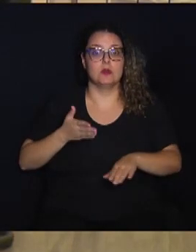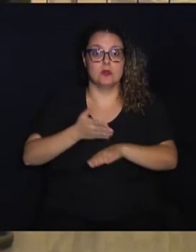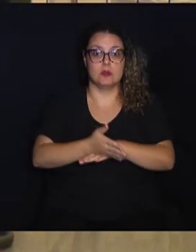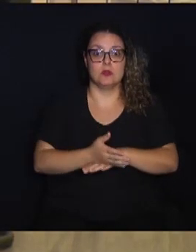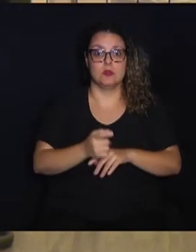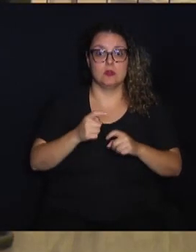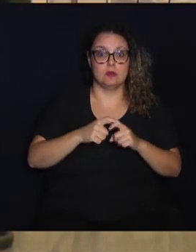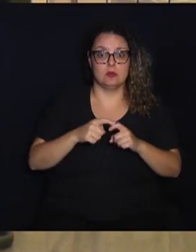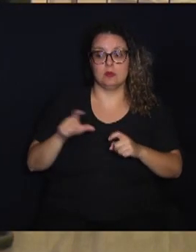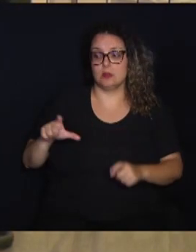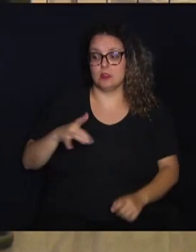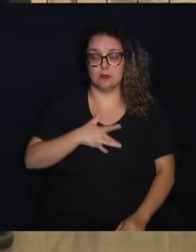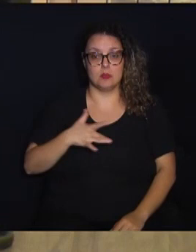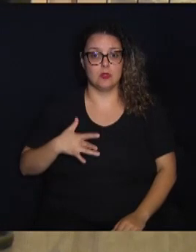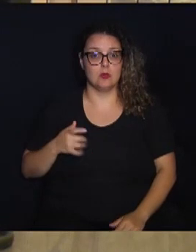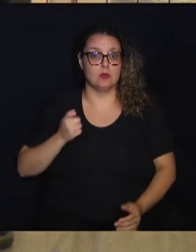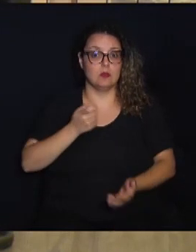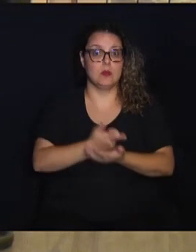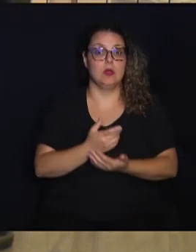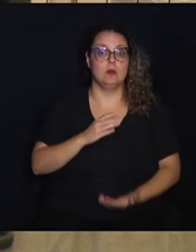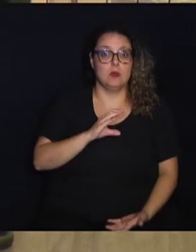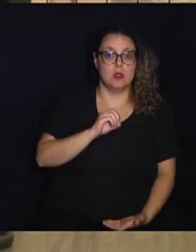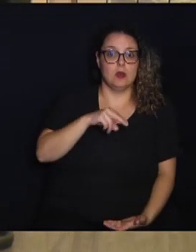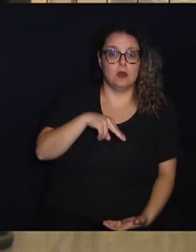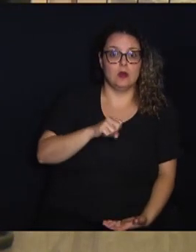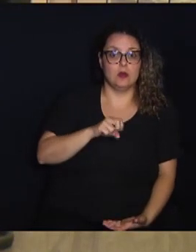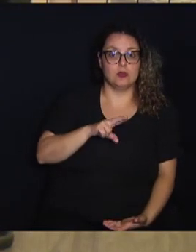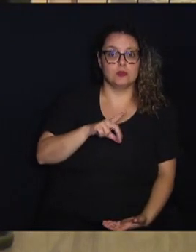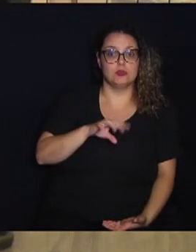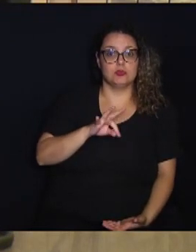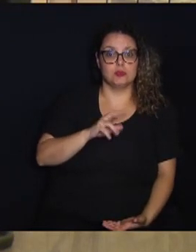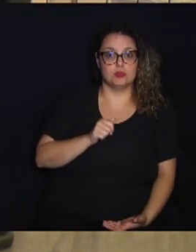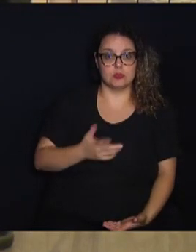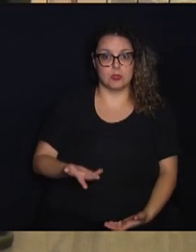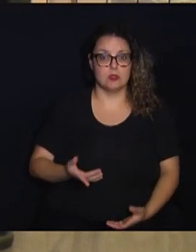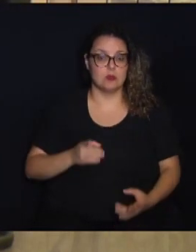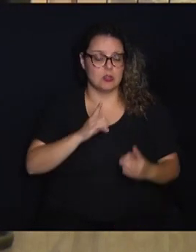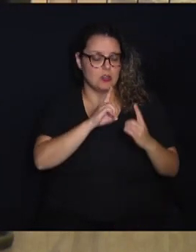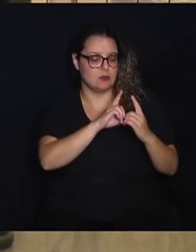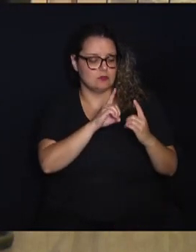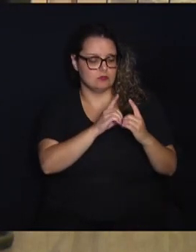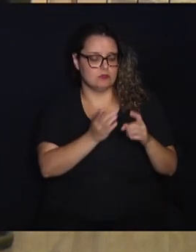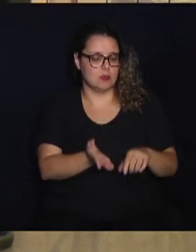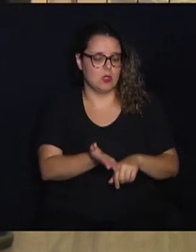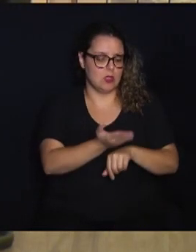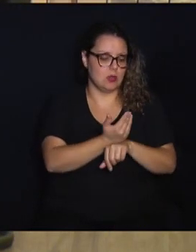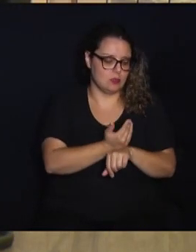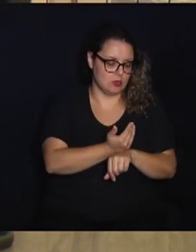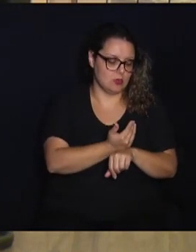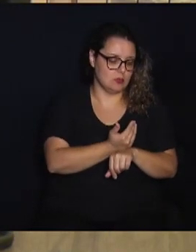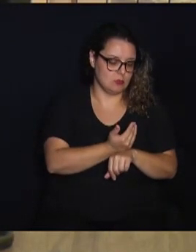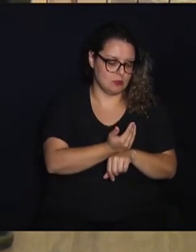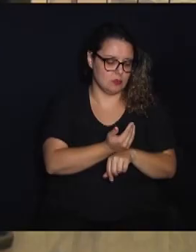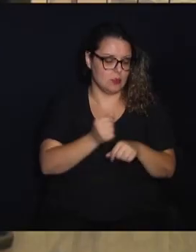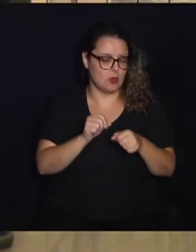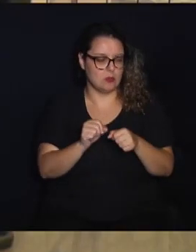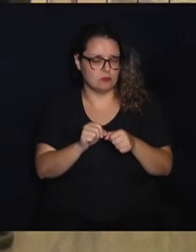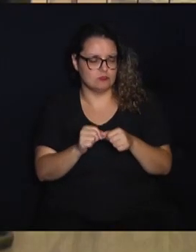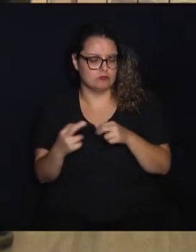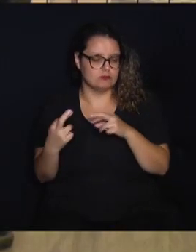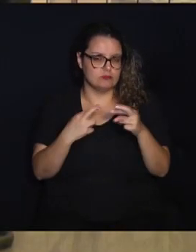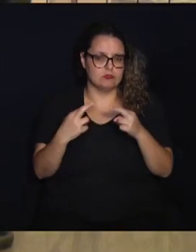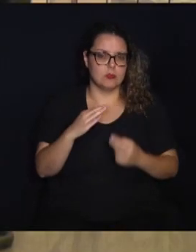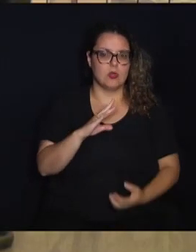de saúde, ou tem como pagar uma consulta, fazer essa consulta previamente para fazer uma espécie de check-up